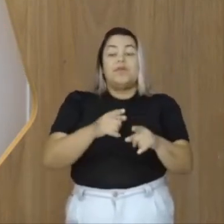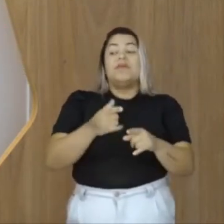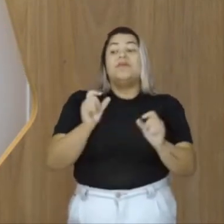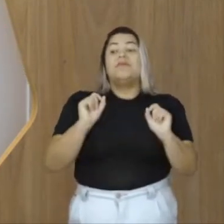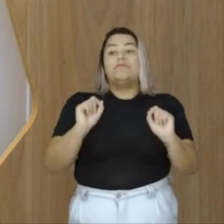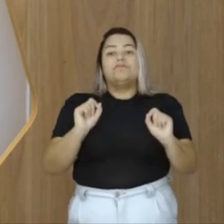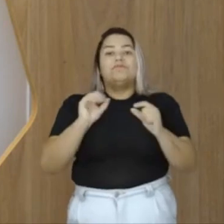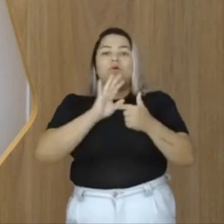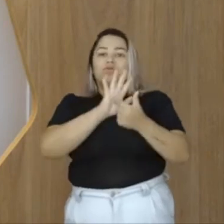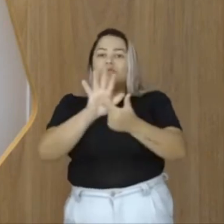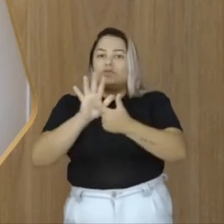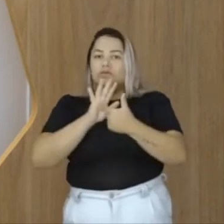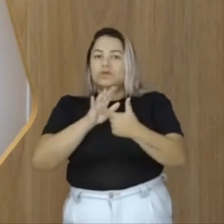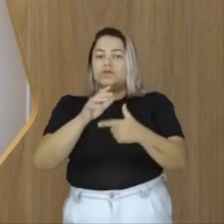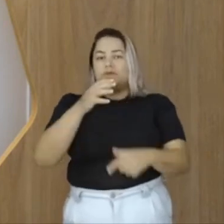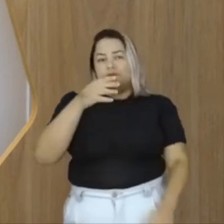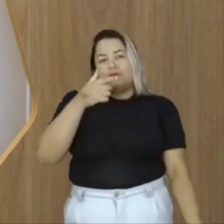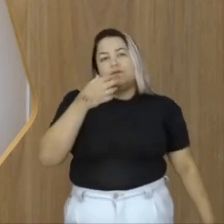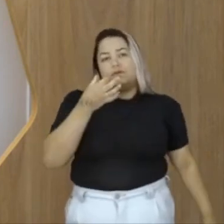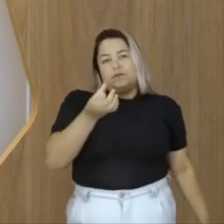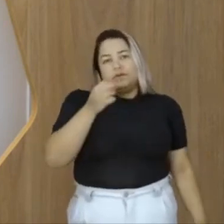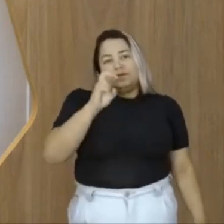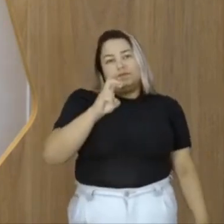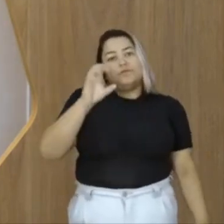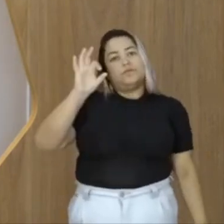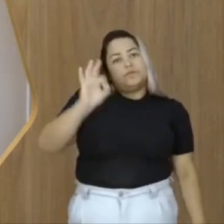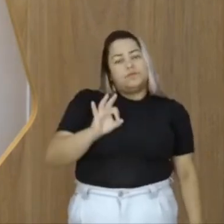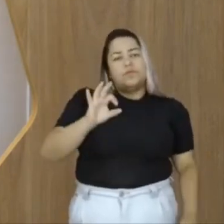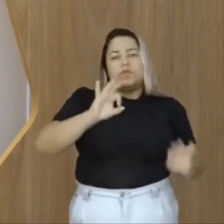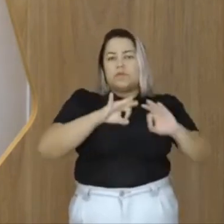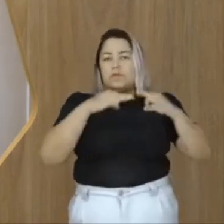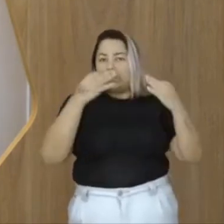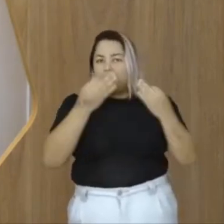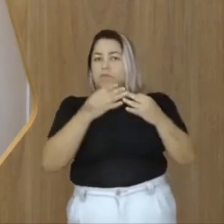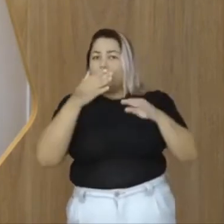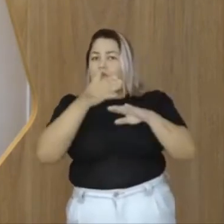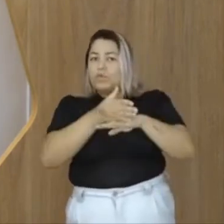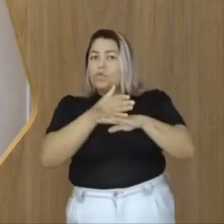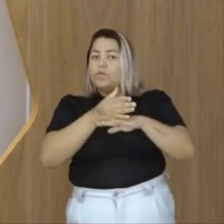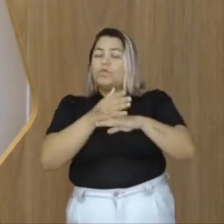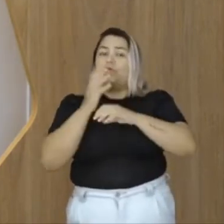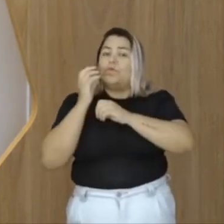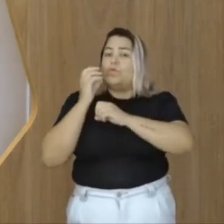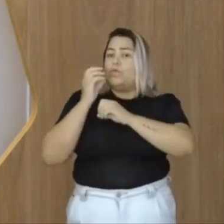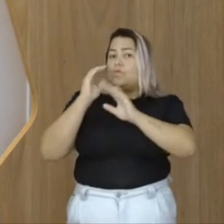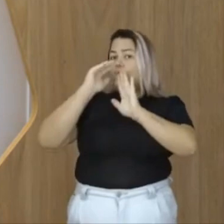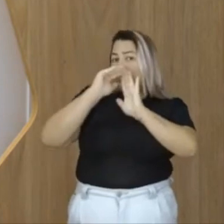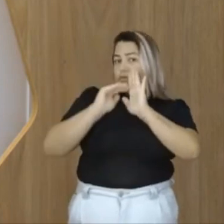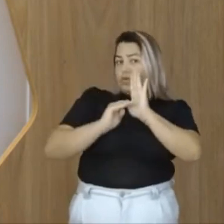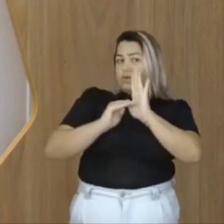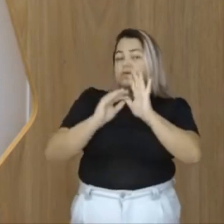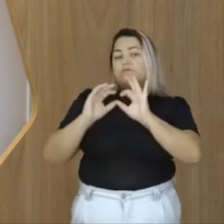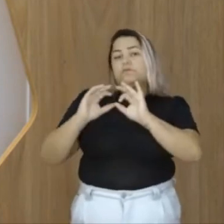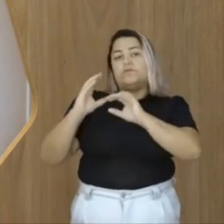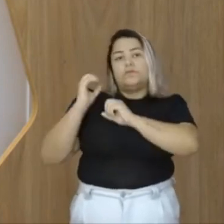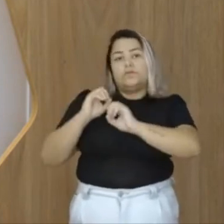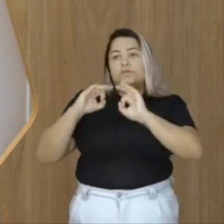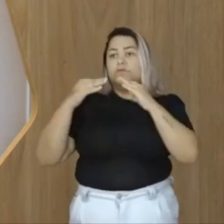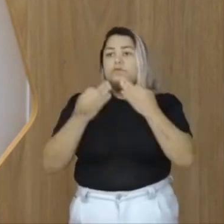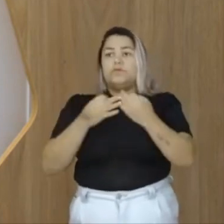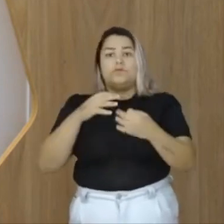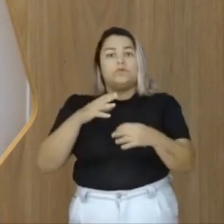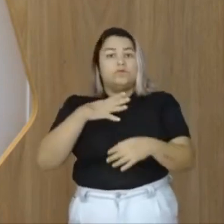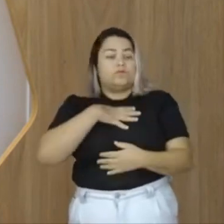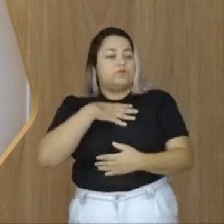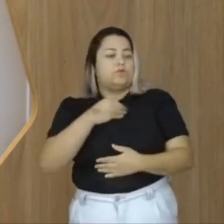seguinte, que 65% das famílias que entraram lá no Bolsa Família, lá atrás, os seus filhos já não estão